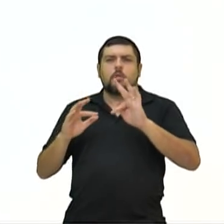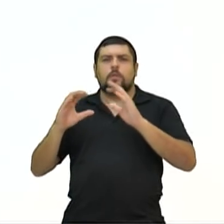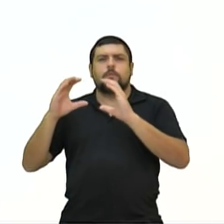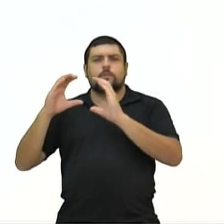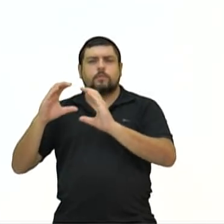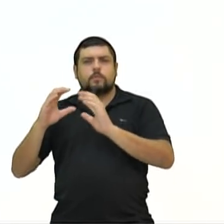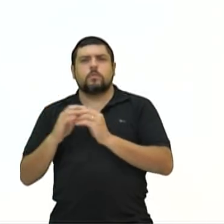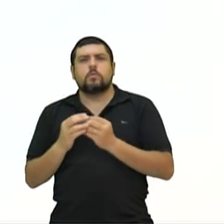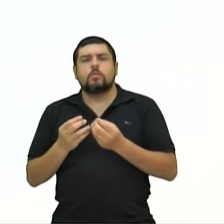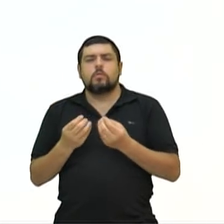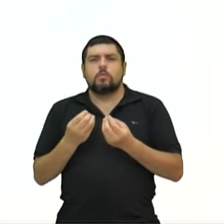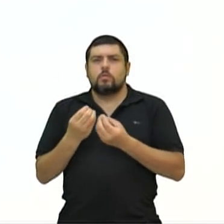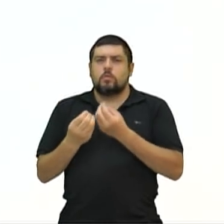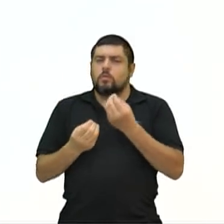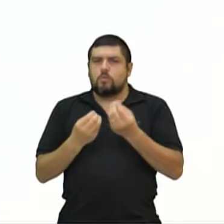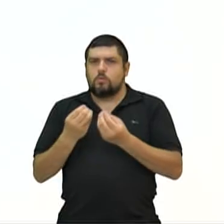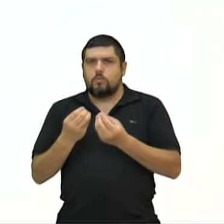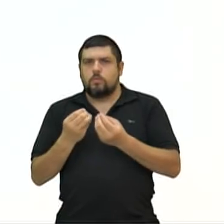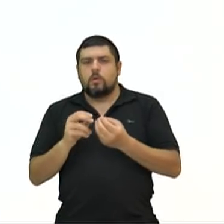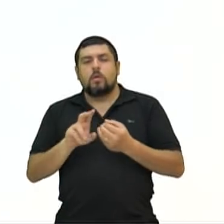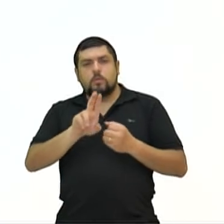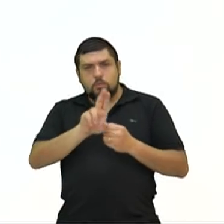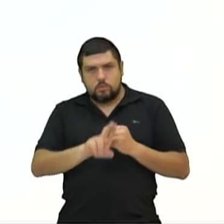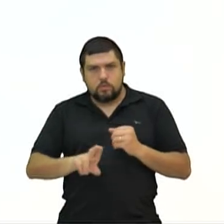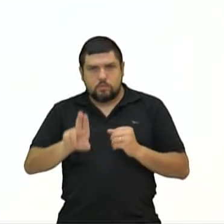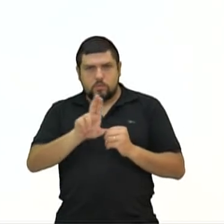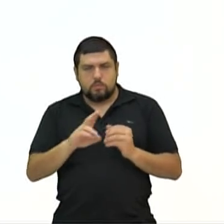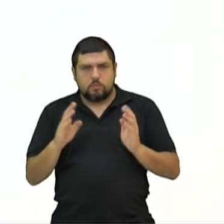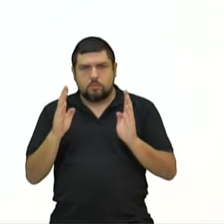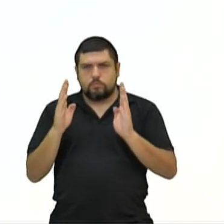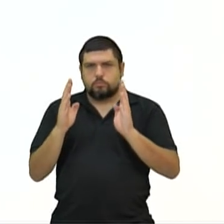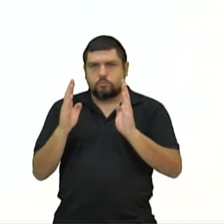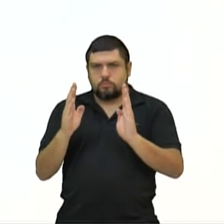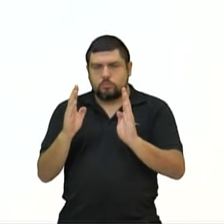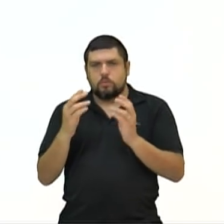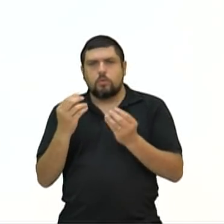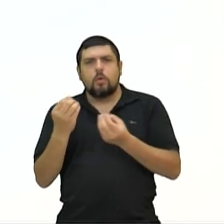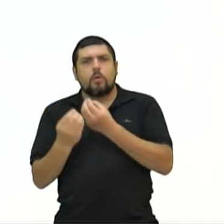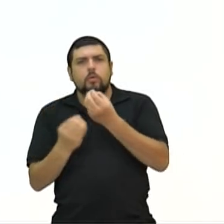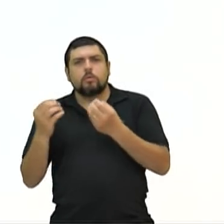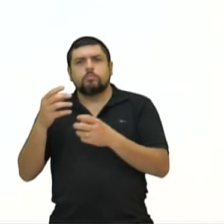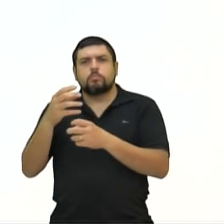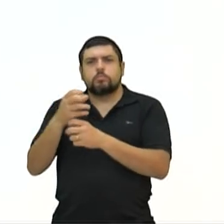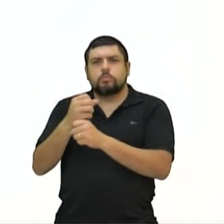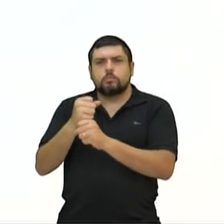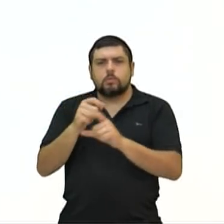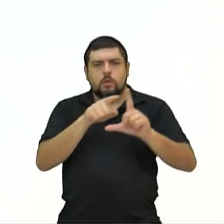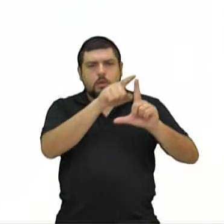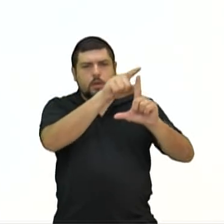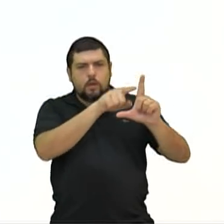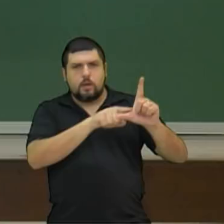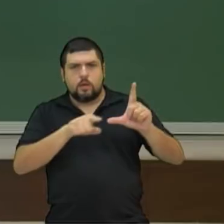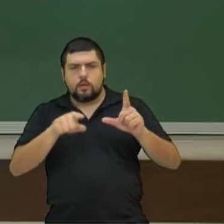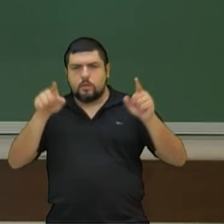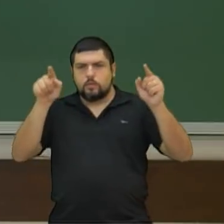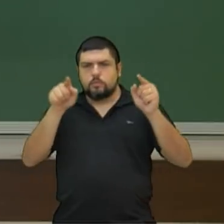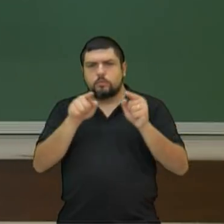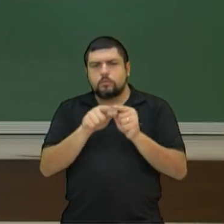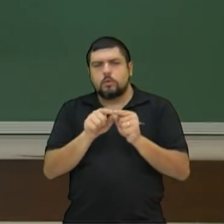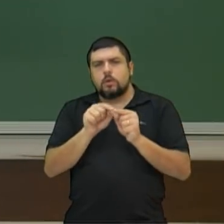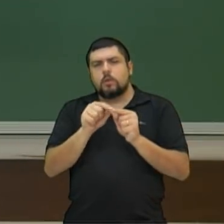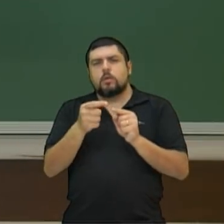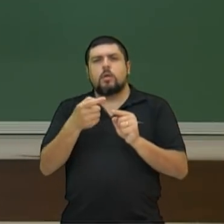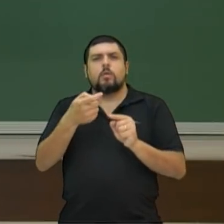descobrir, usando a definição de módulo, para encontrar aquela origem do gráfico, que é onde a quantidade vendida foi menor. Então,